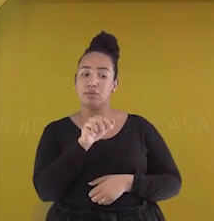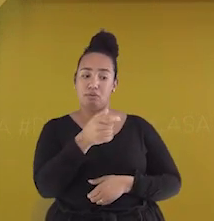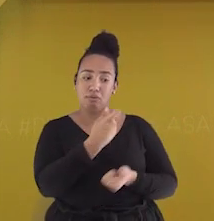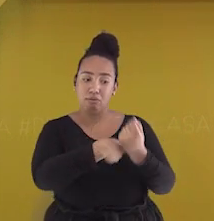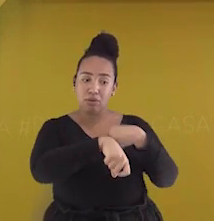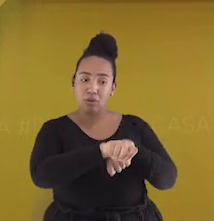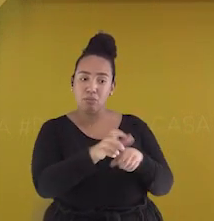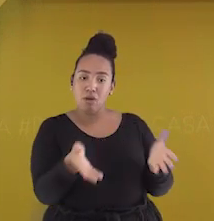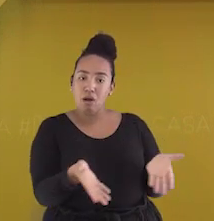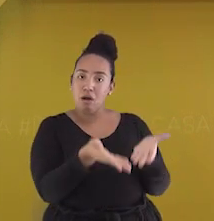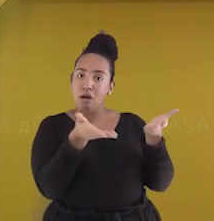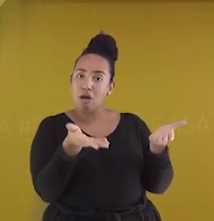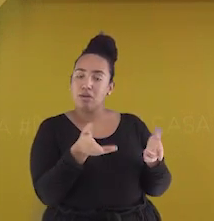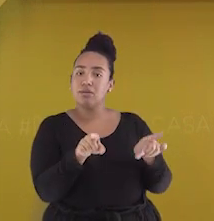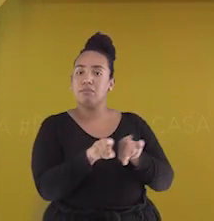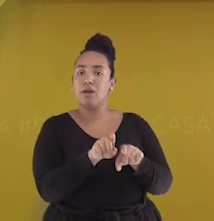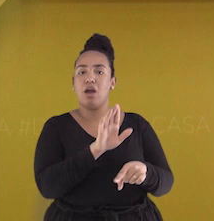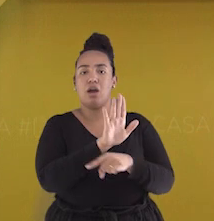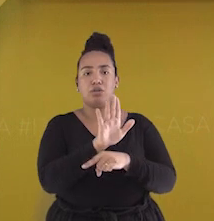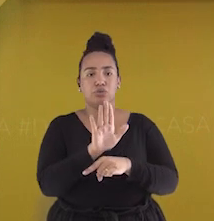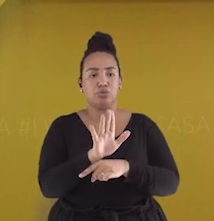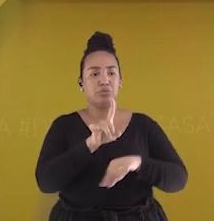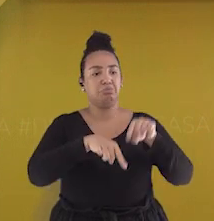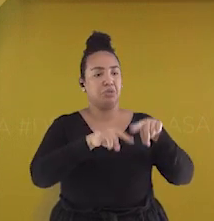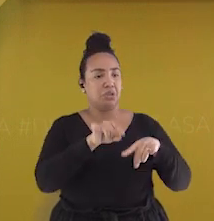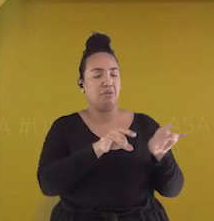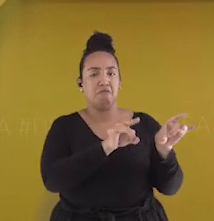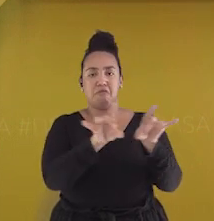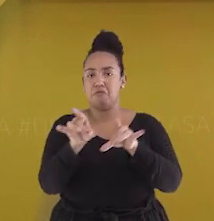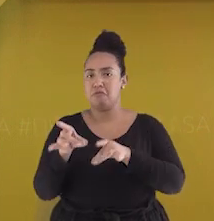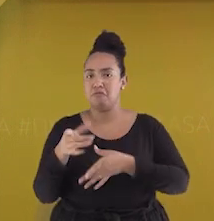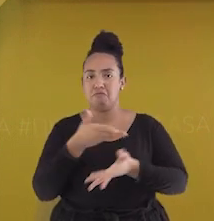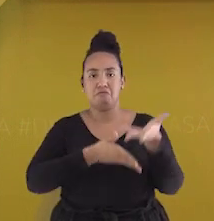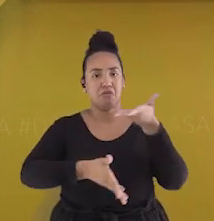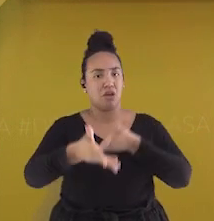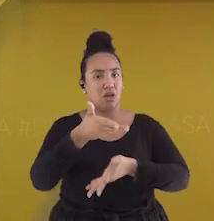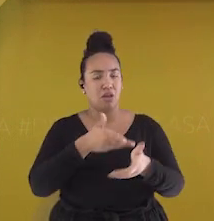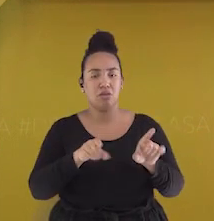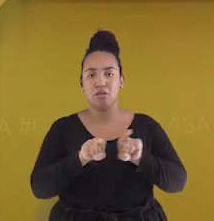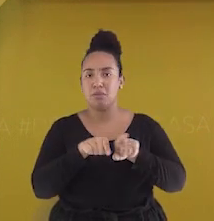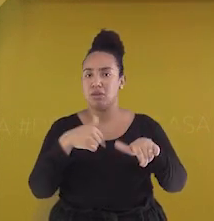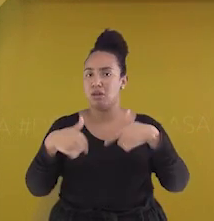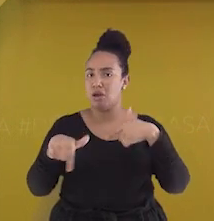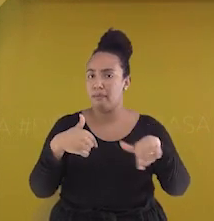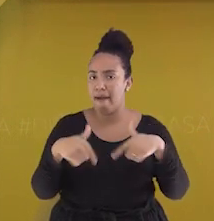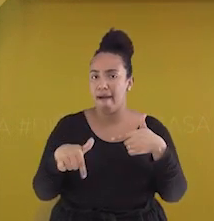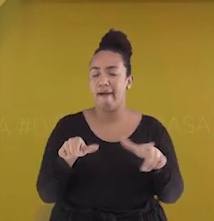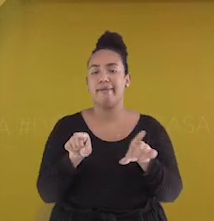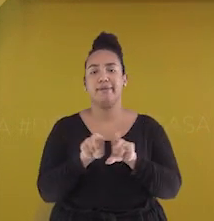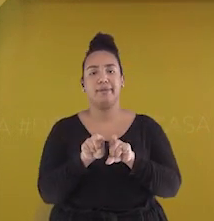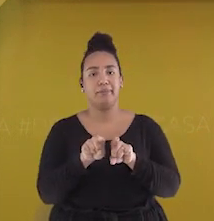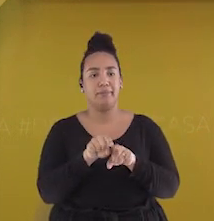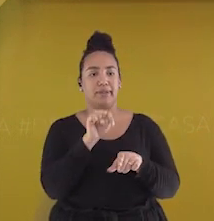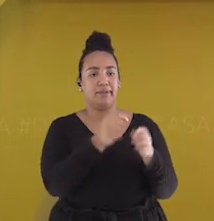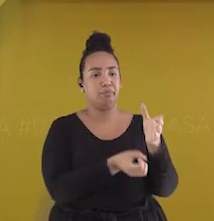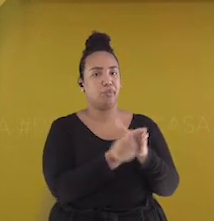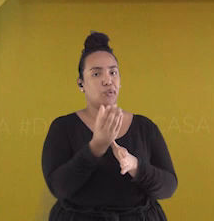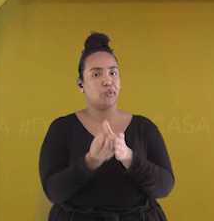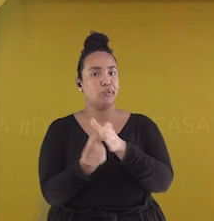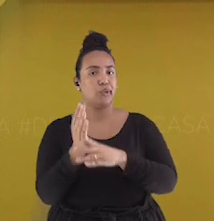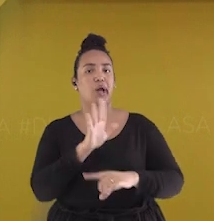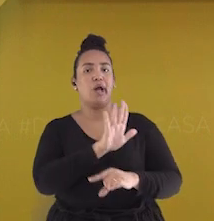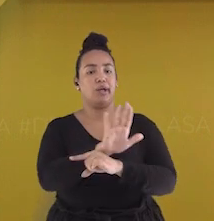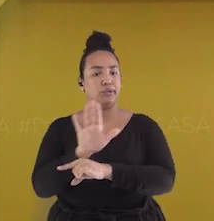as economias facilitando a livre circulação de bens, serviços e insumos relativos aos setores